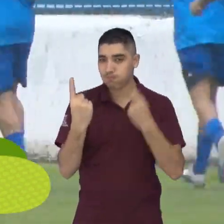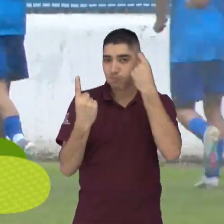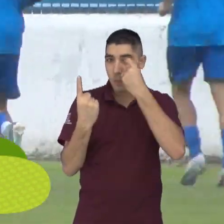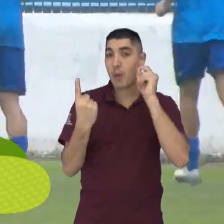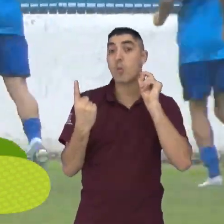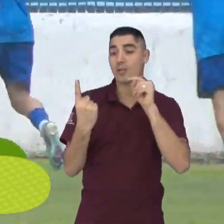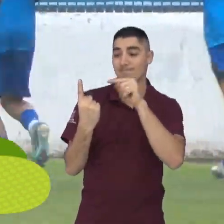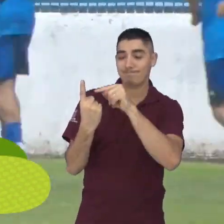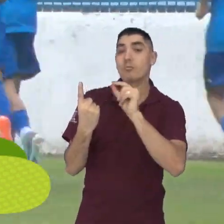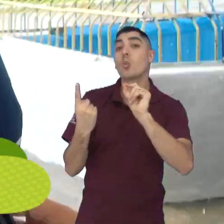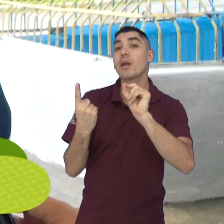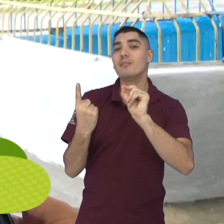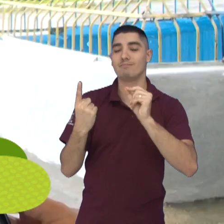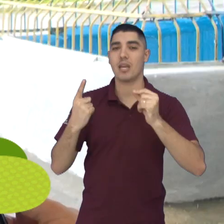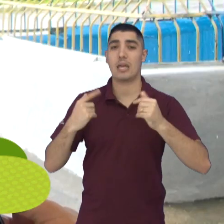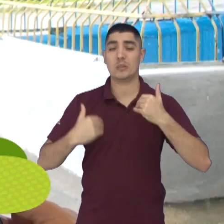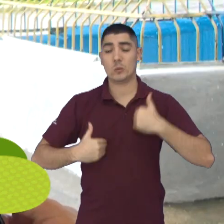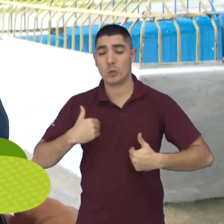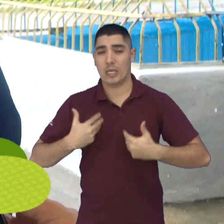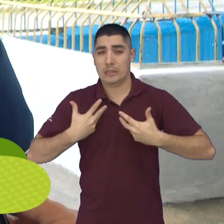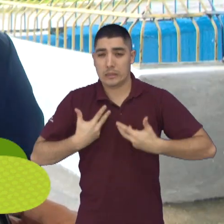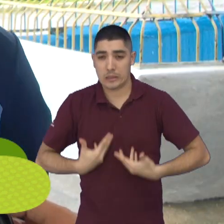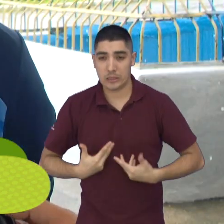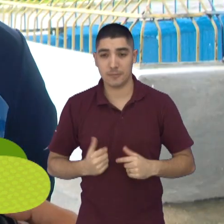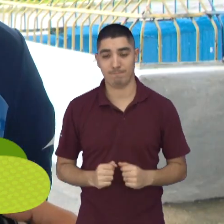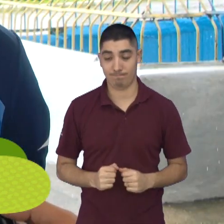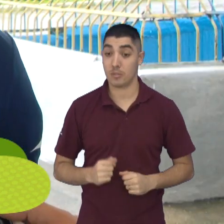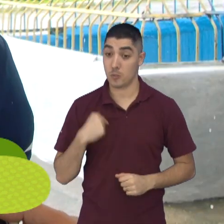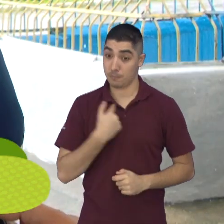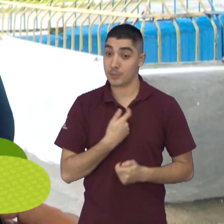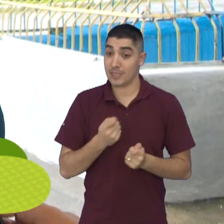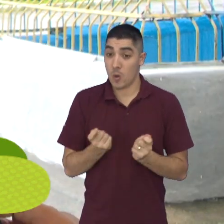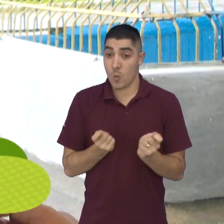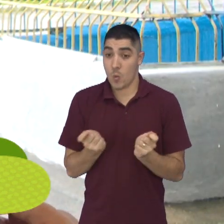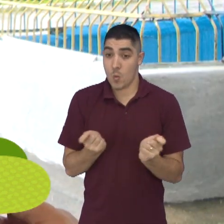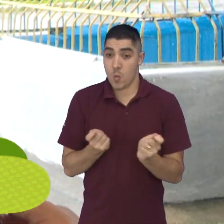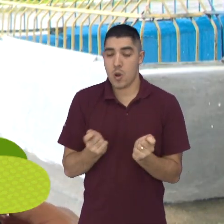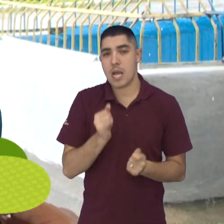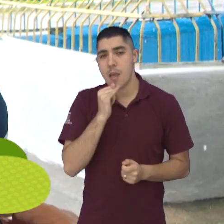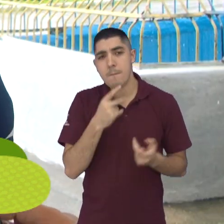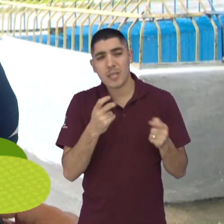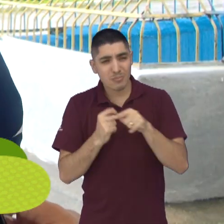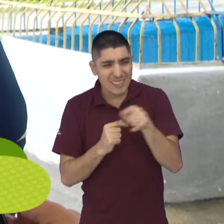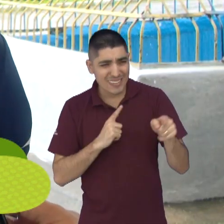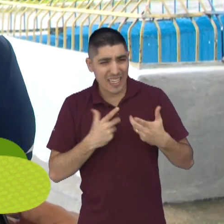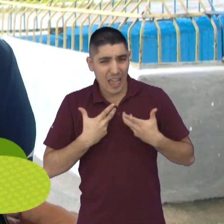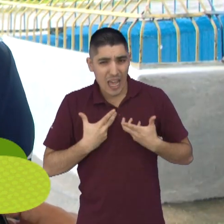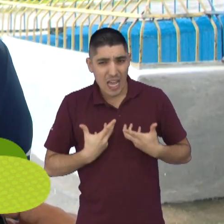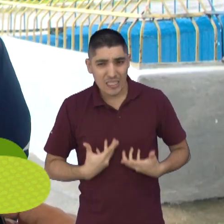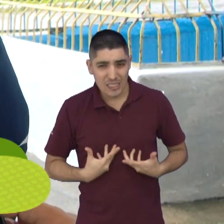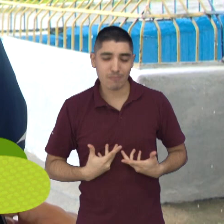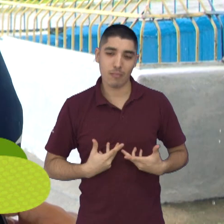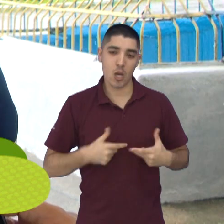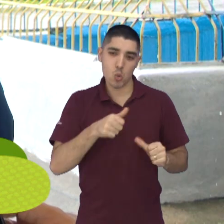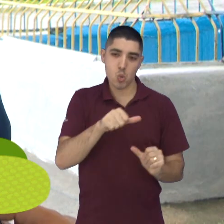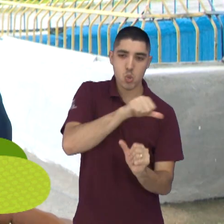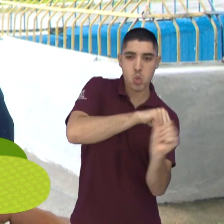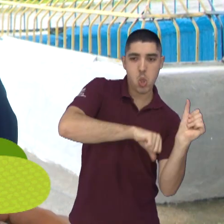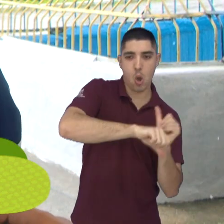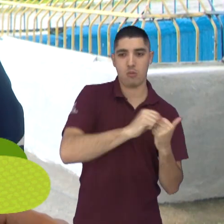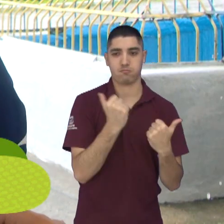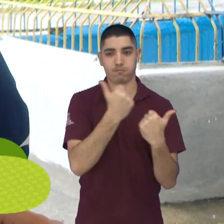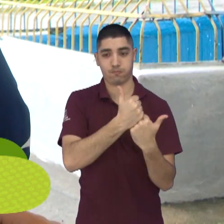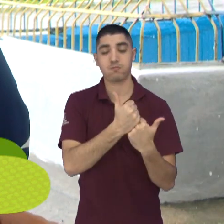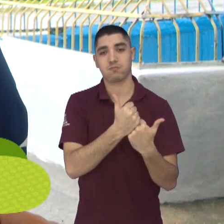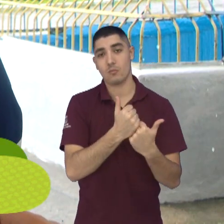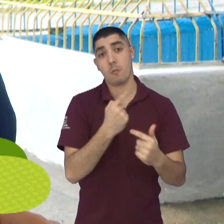é o desgaste físico. Esse controle que nós temos que ter é isso, é ver quem está mais desgastado, quem recuperou mais, para você ir